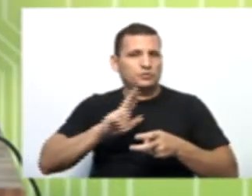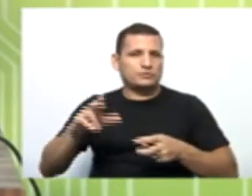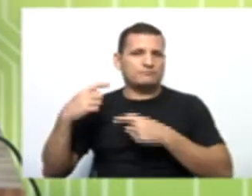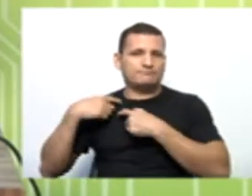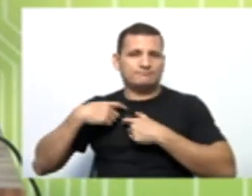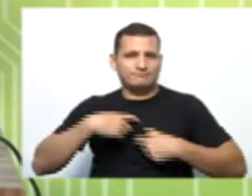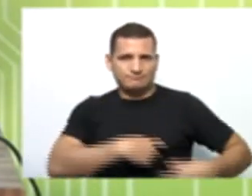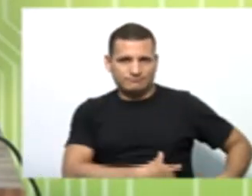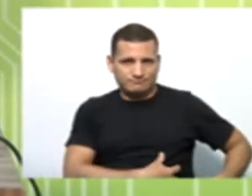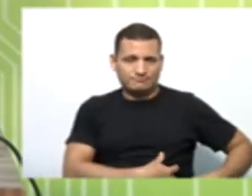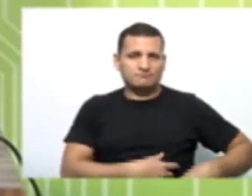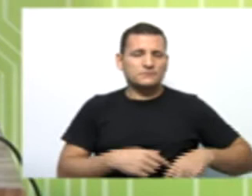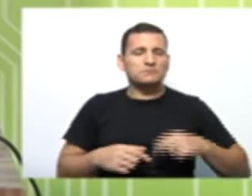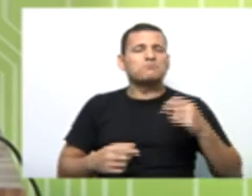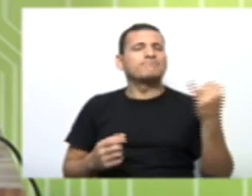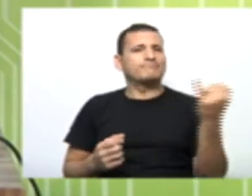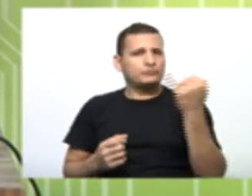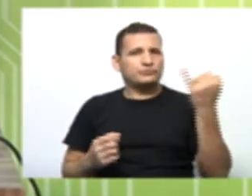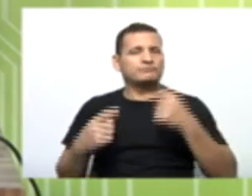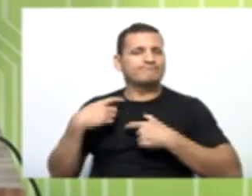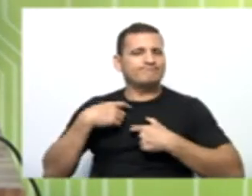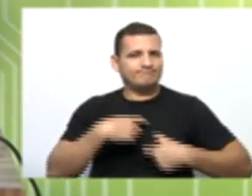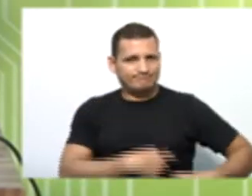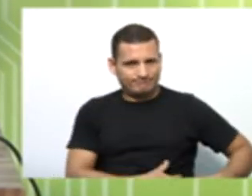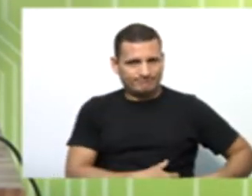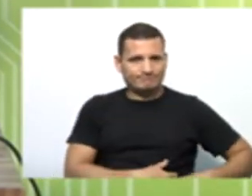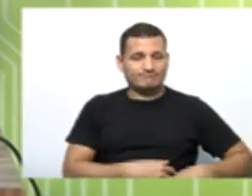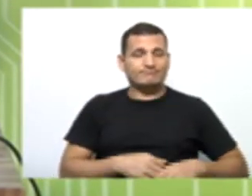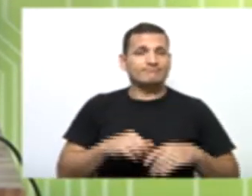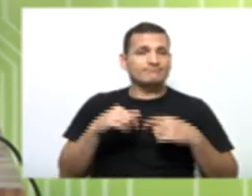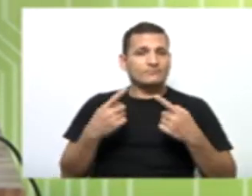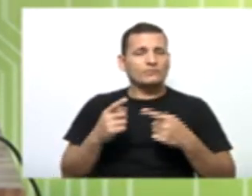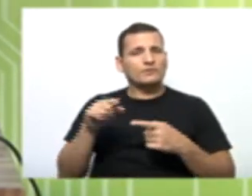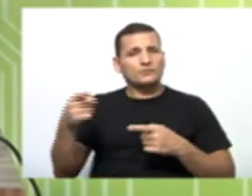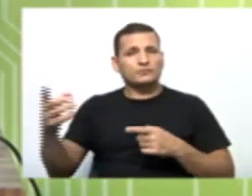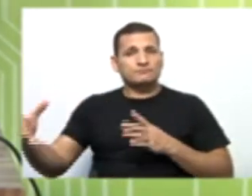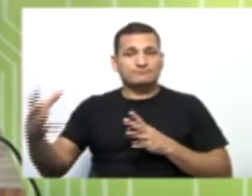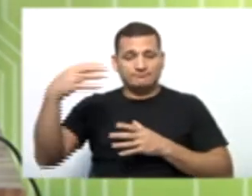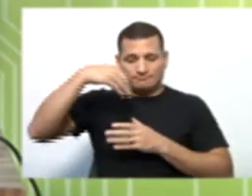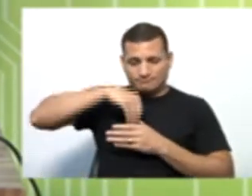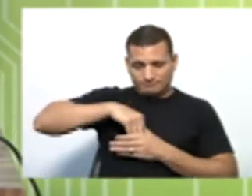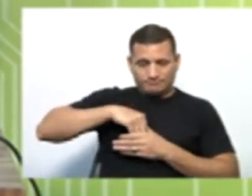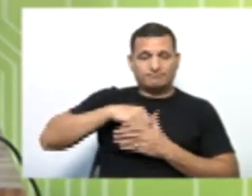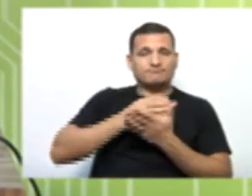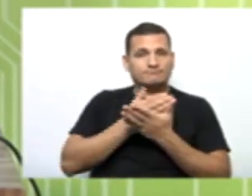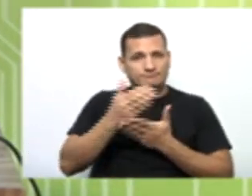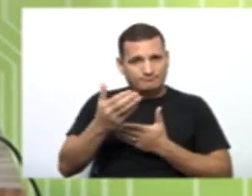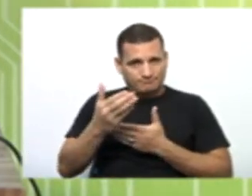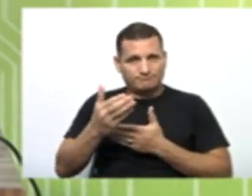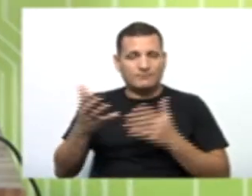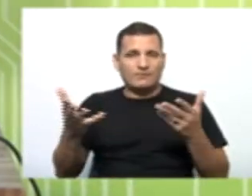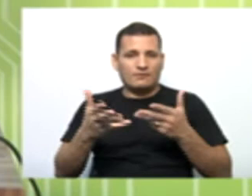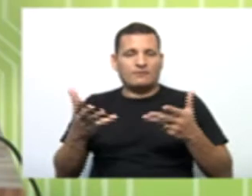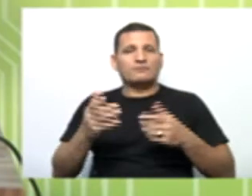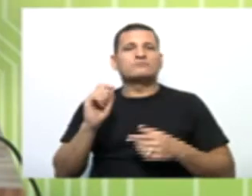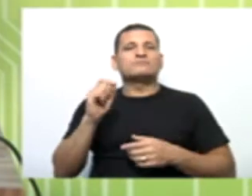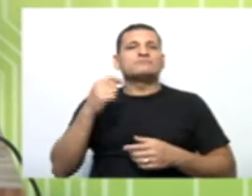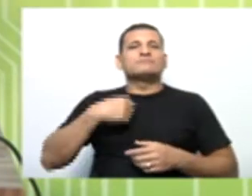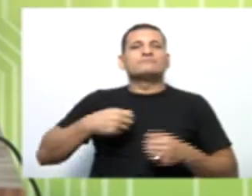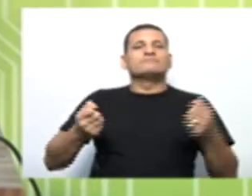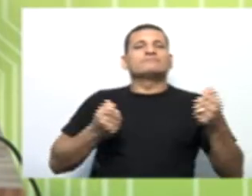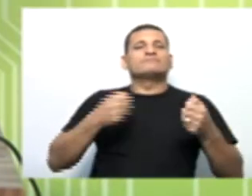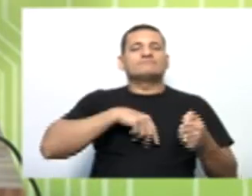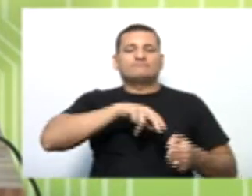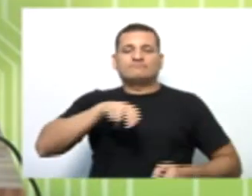de segurança, o quanto aquilo era importante para mim, né? Então aquilo passou a ser inconsciente. Hoje eu entro no carro e já coloco o cinto